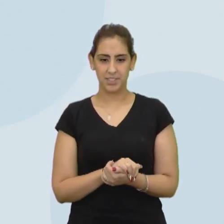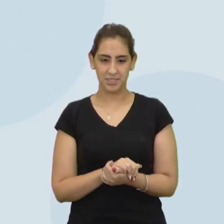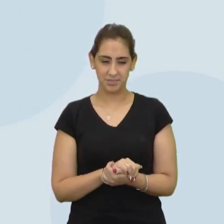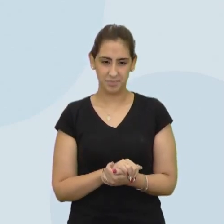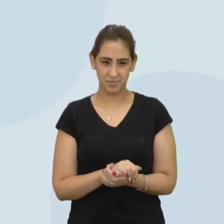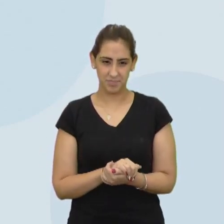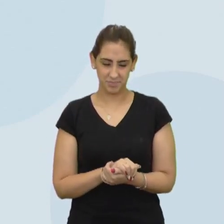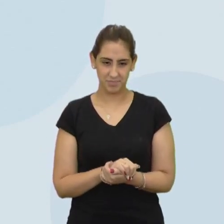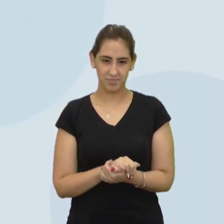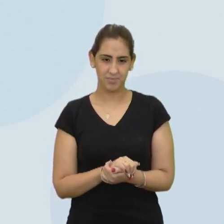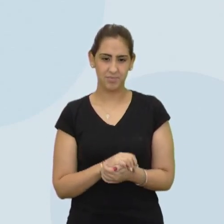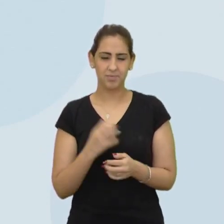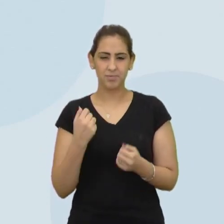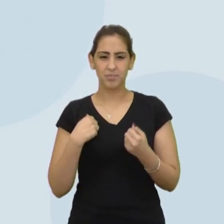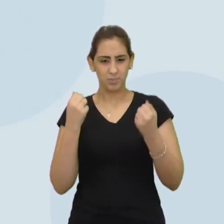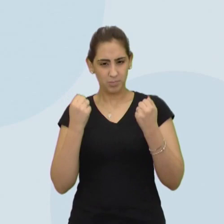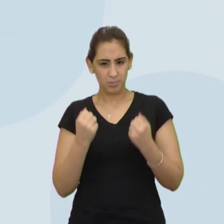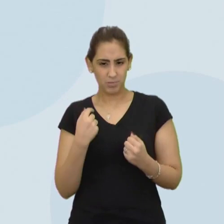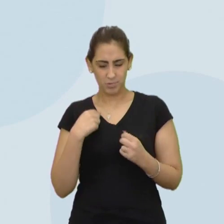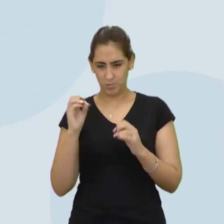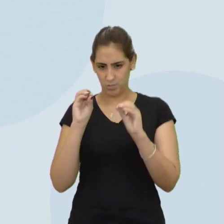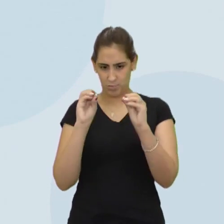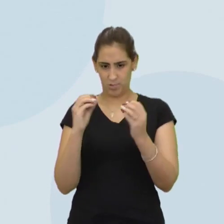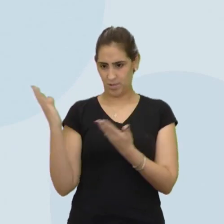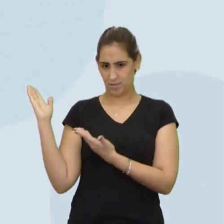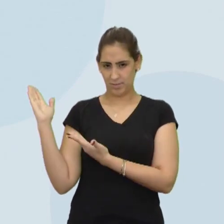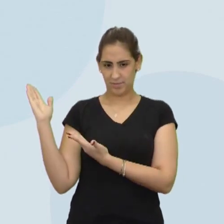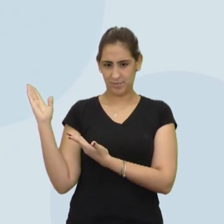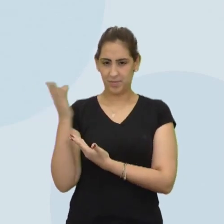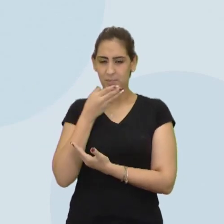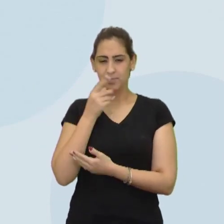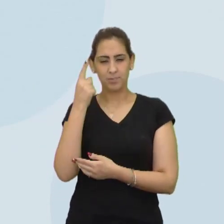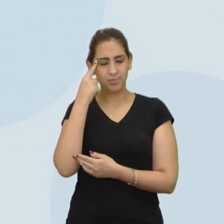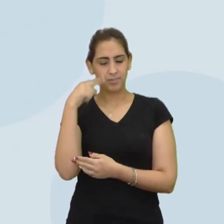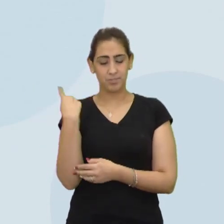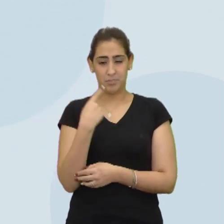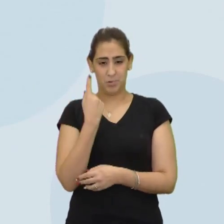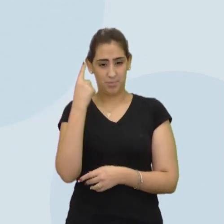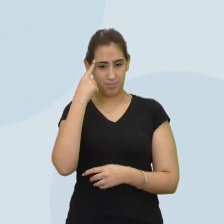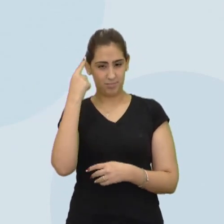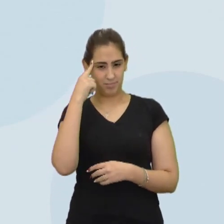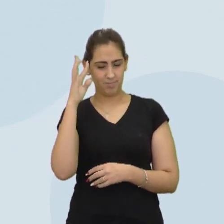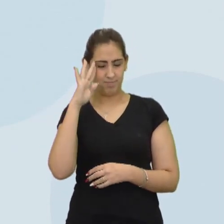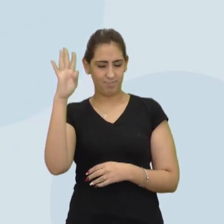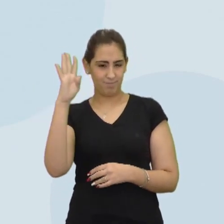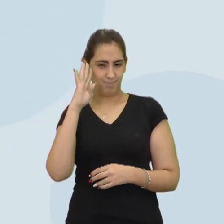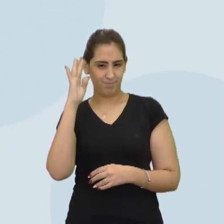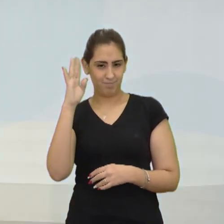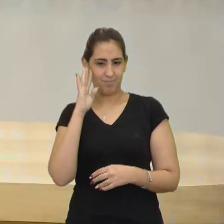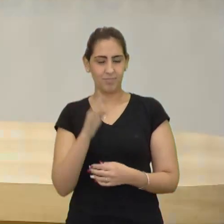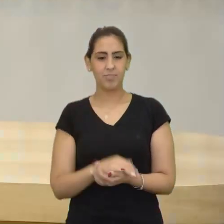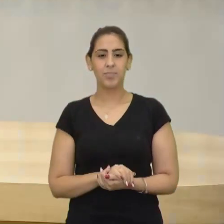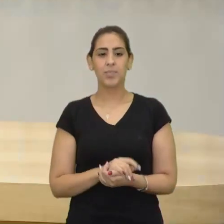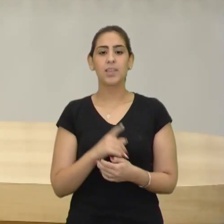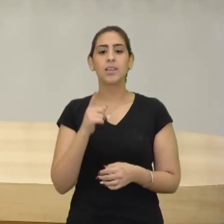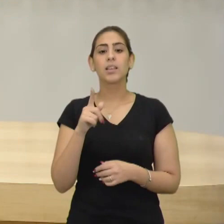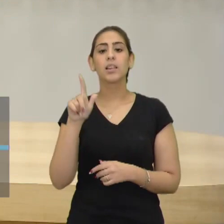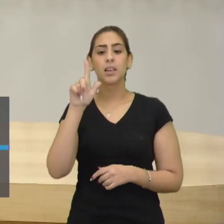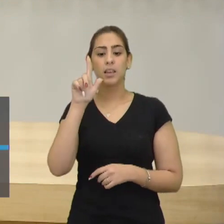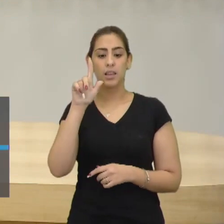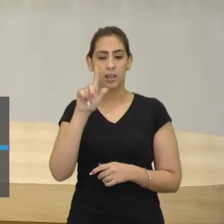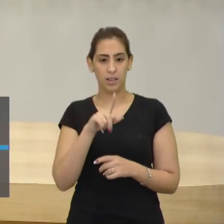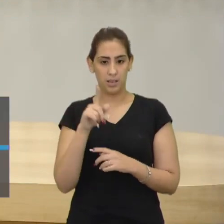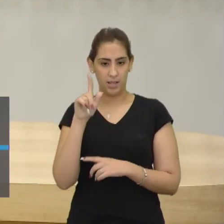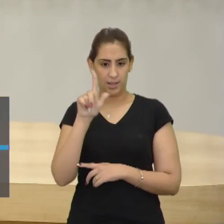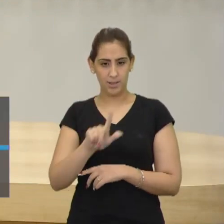E aí a gente pode ter uma postura investigativa a este respeito. Então, literatura é filosofia?